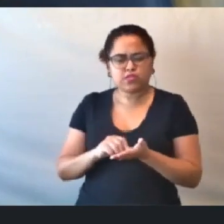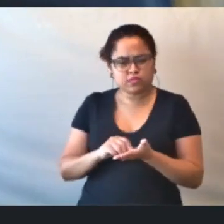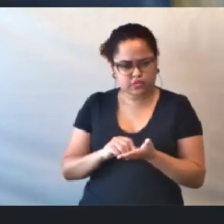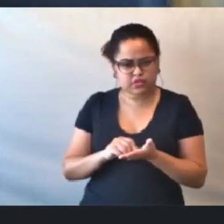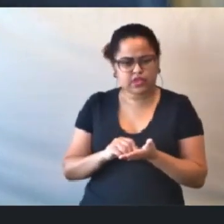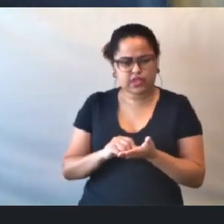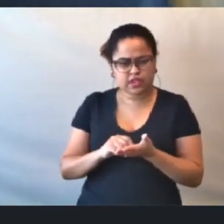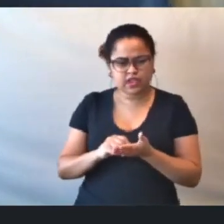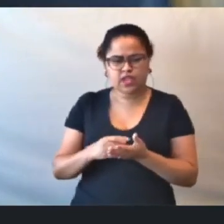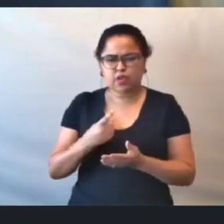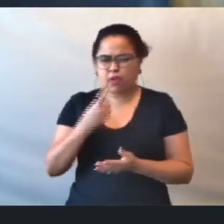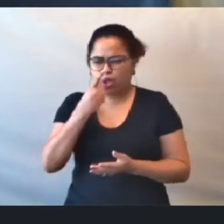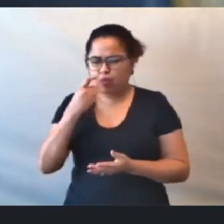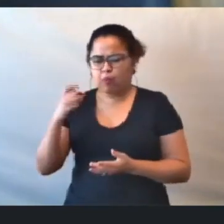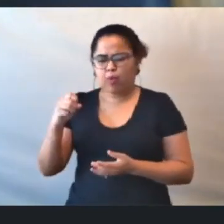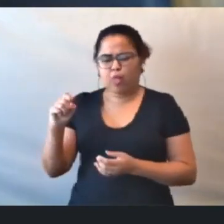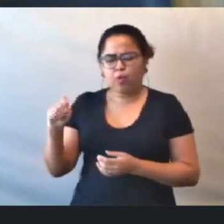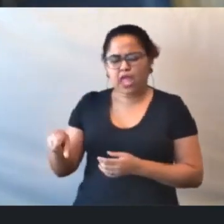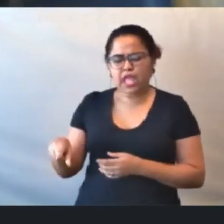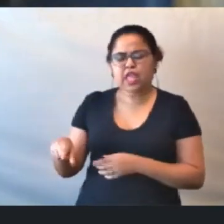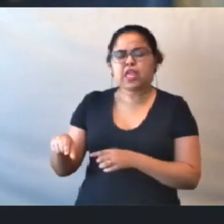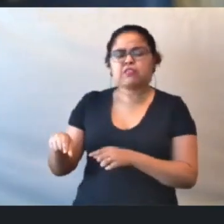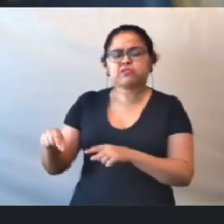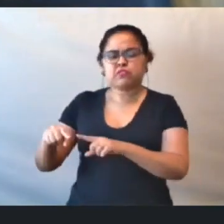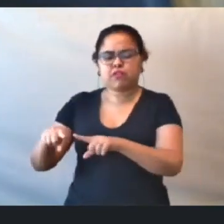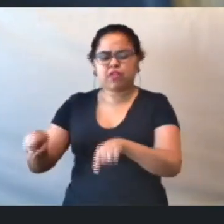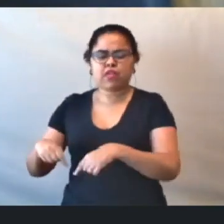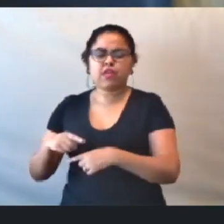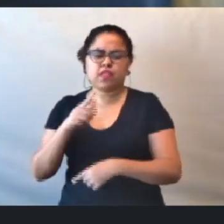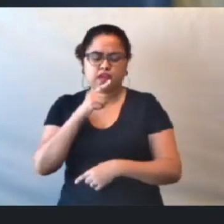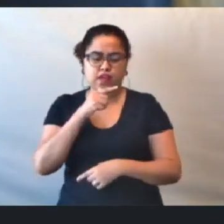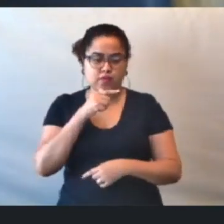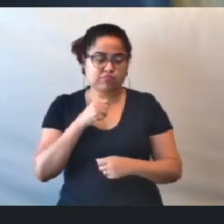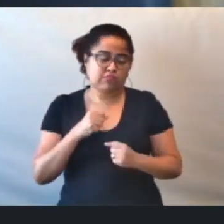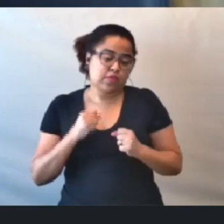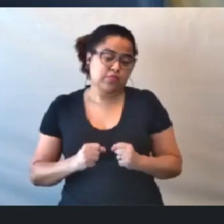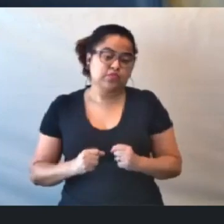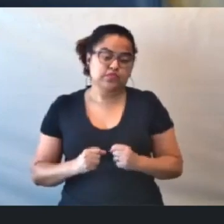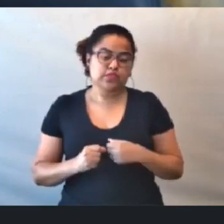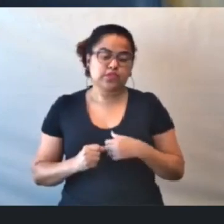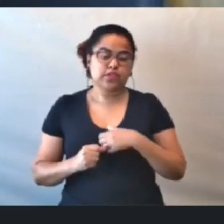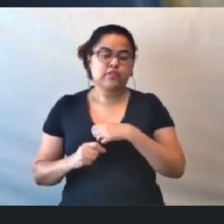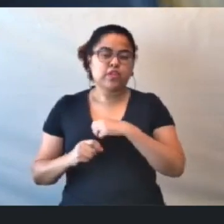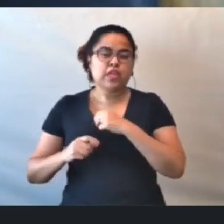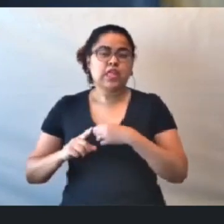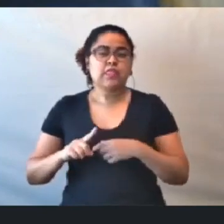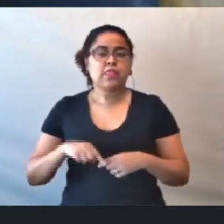É possível que, mesmo depois disso, ainda seja